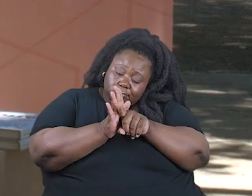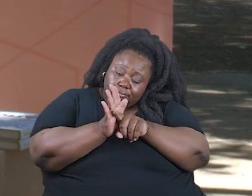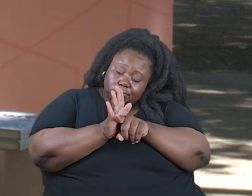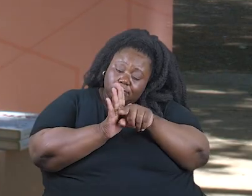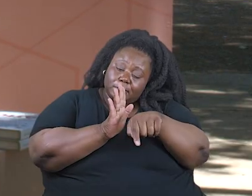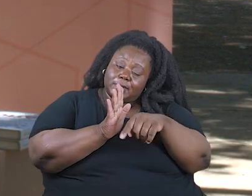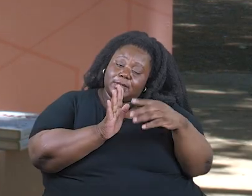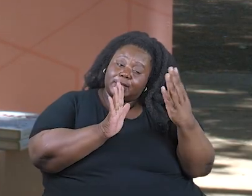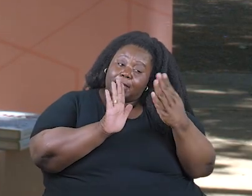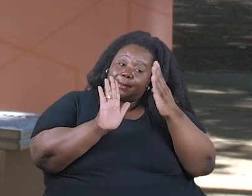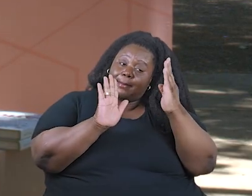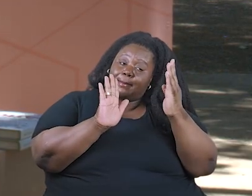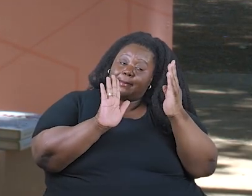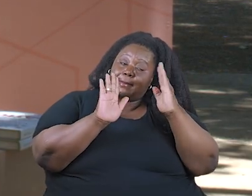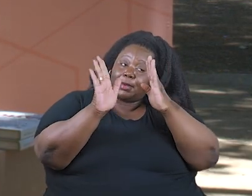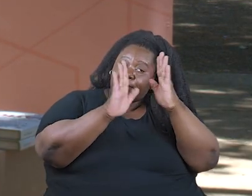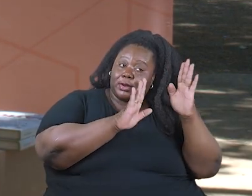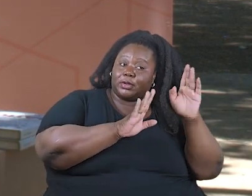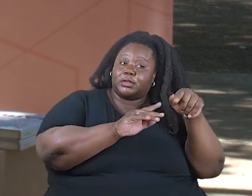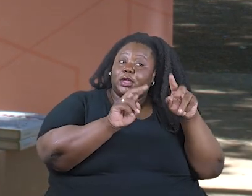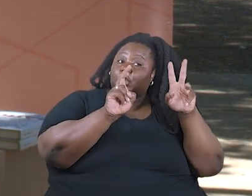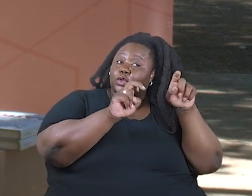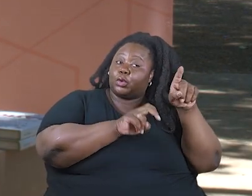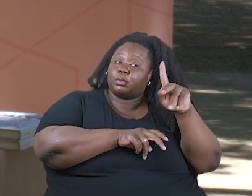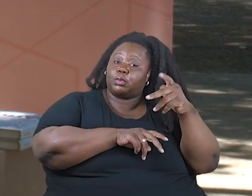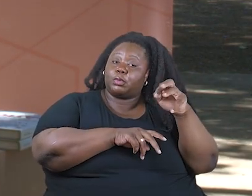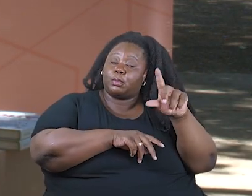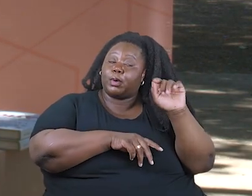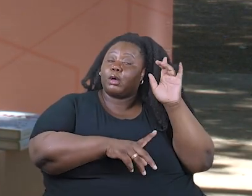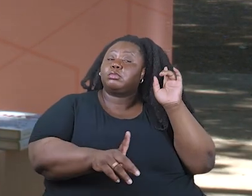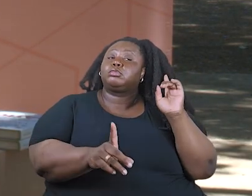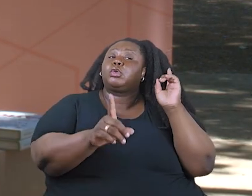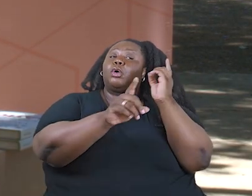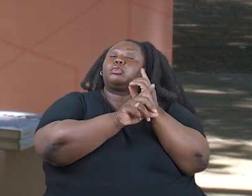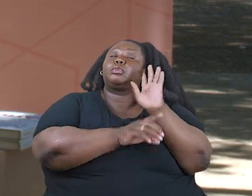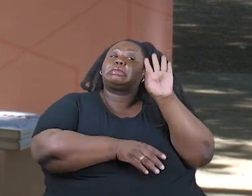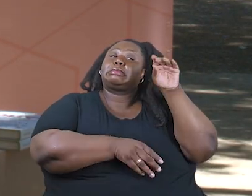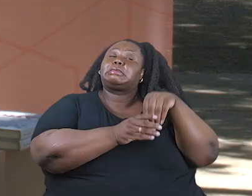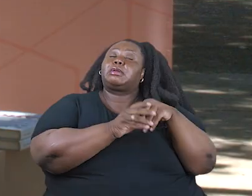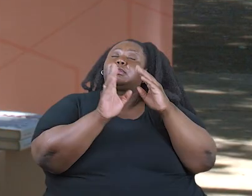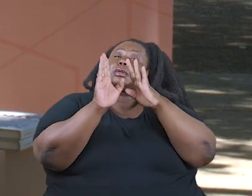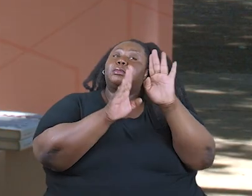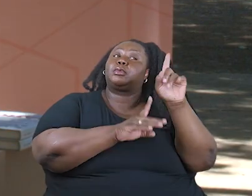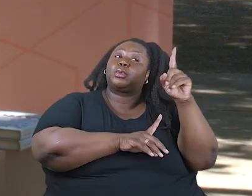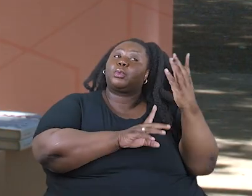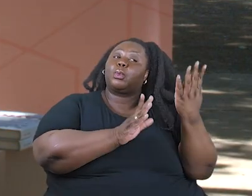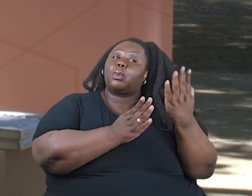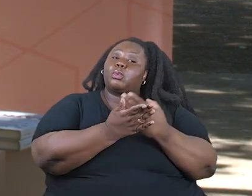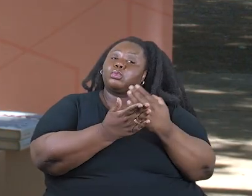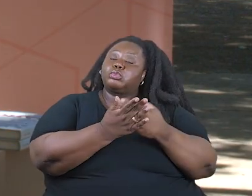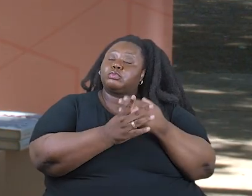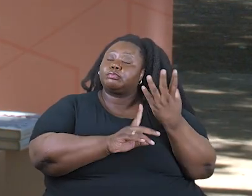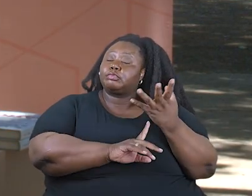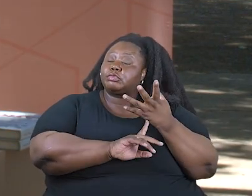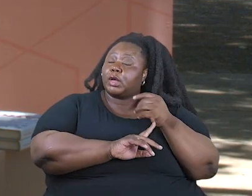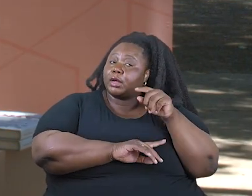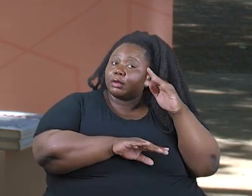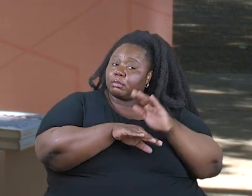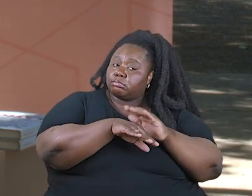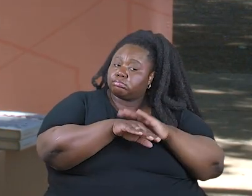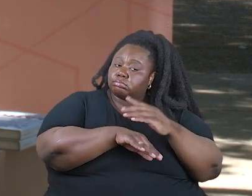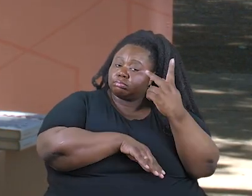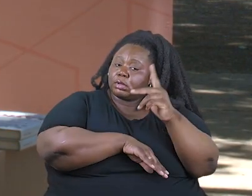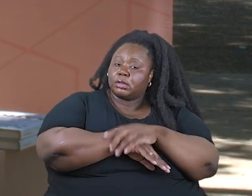na biblioteca do museu a respeito do Paulo Bruschi, ele encontrou dentro da biblioteca um livro de artista do Paulo Bruschi, que estava